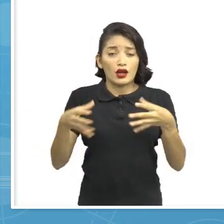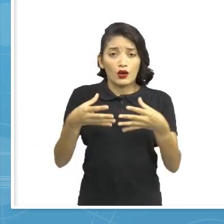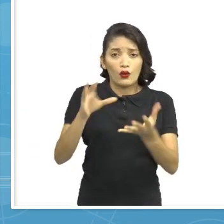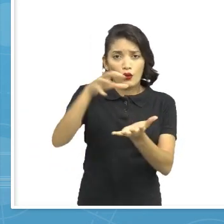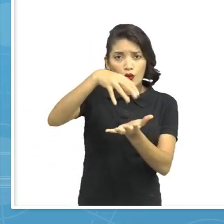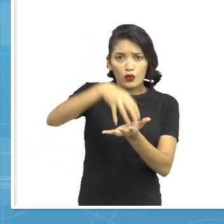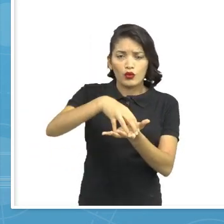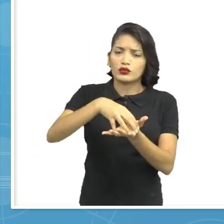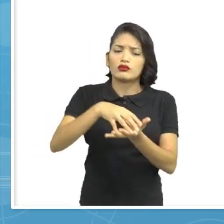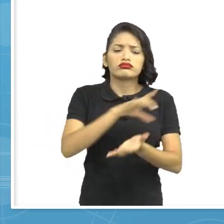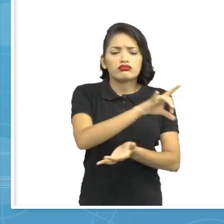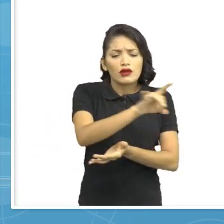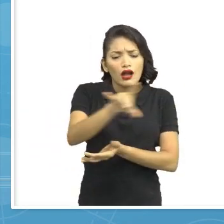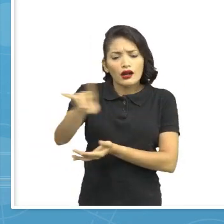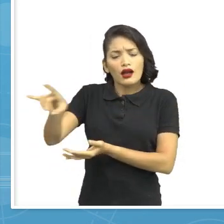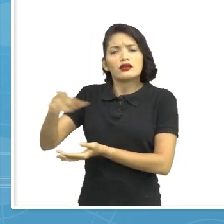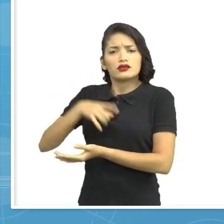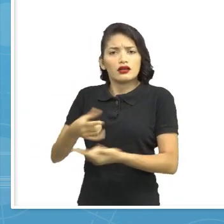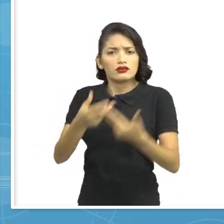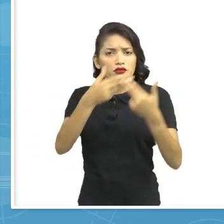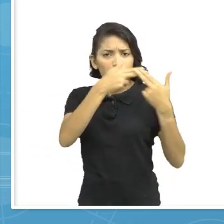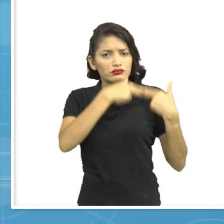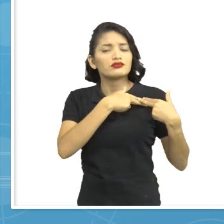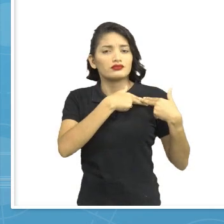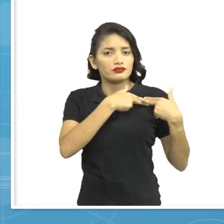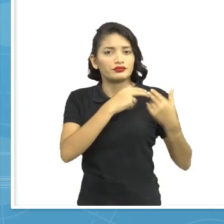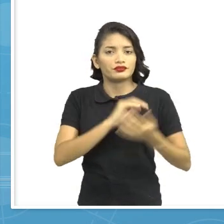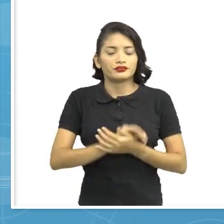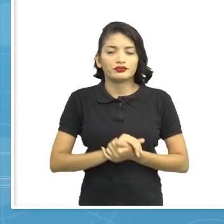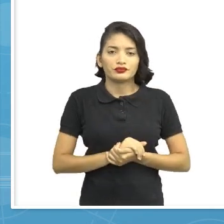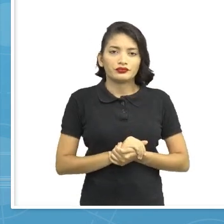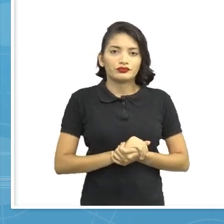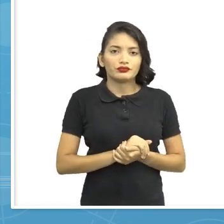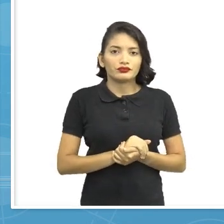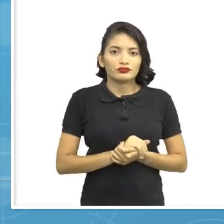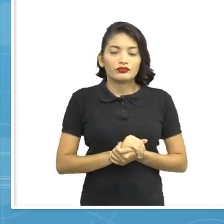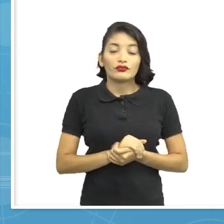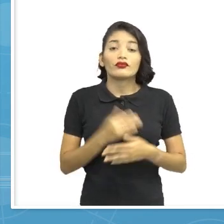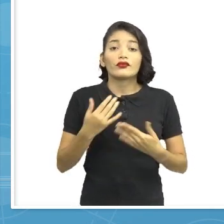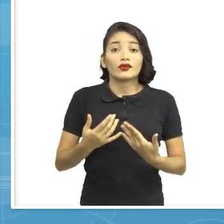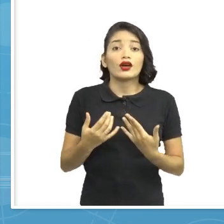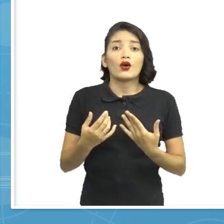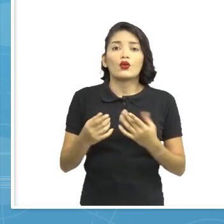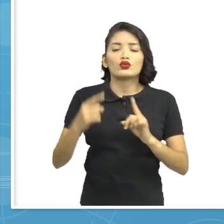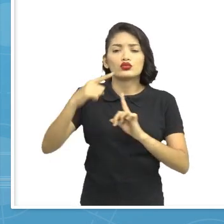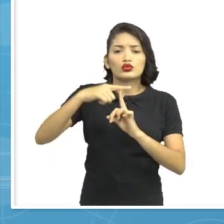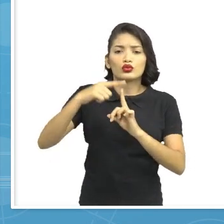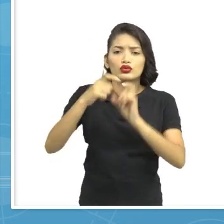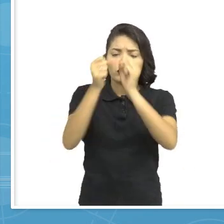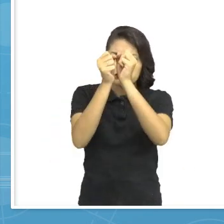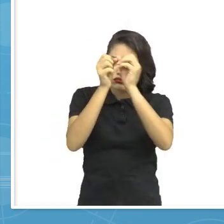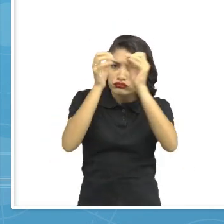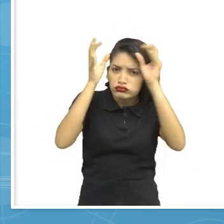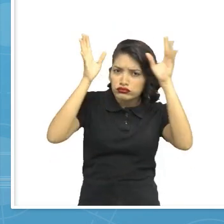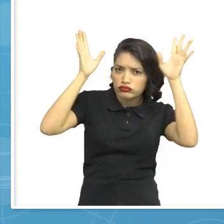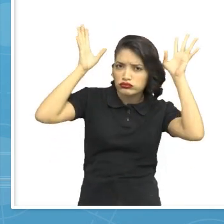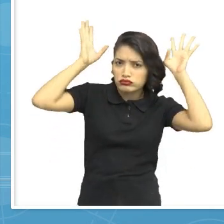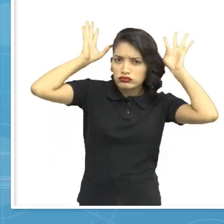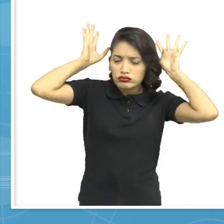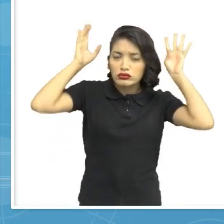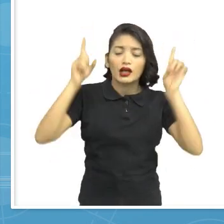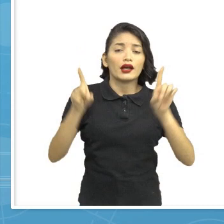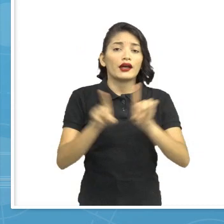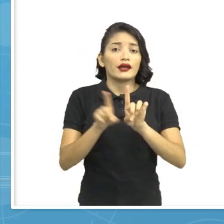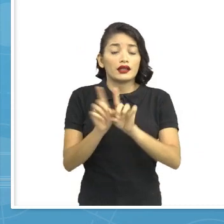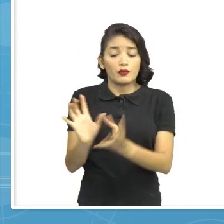Lá, cada um tem seu lugar e sua função determinados. A forma em arco, né, do cocar, assim como a